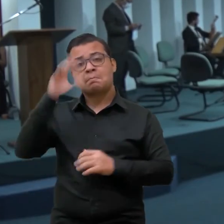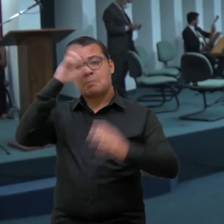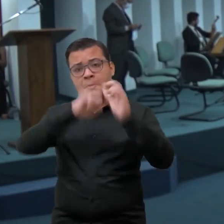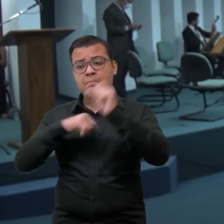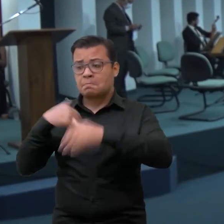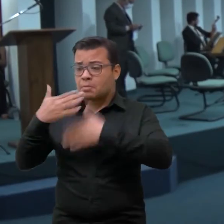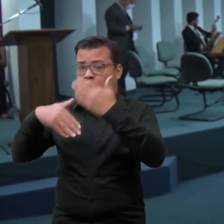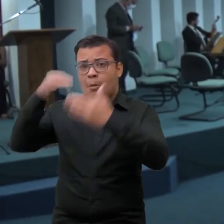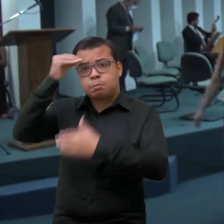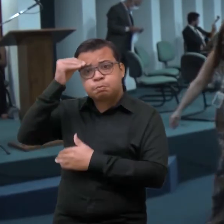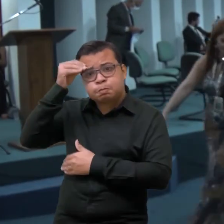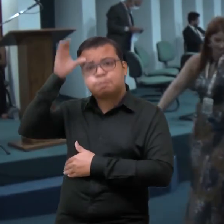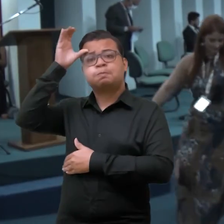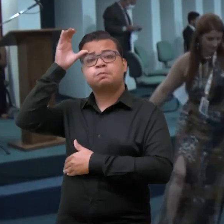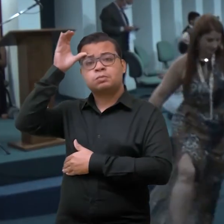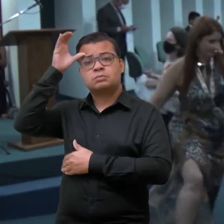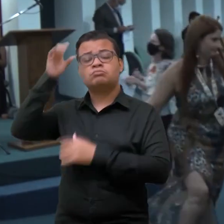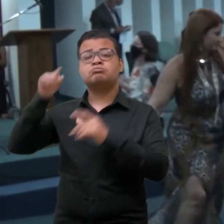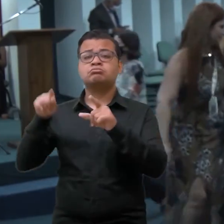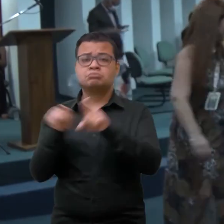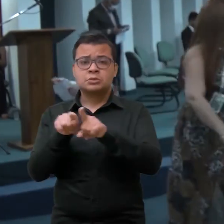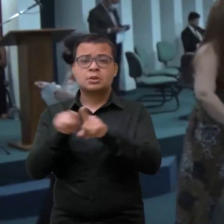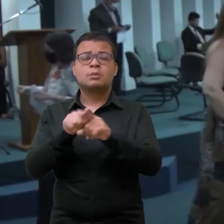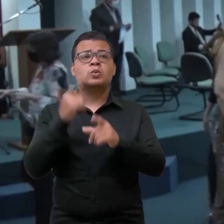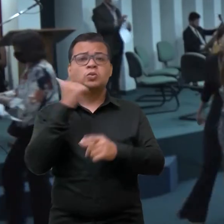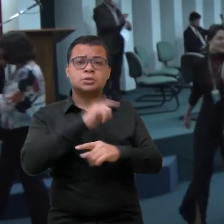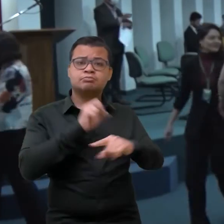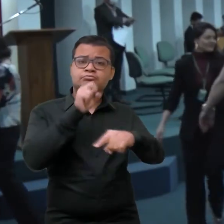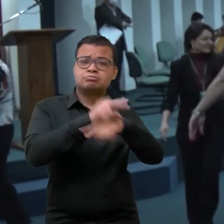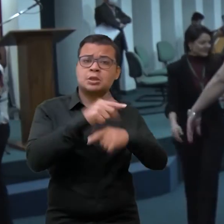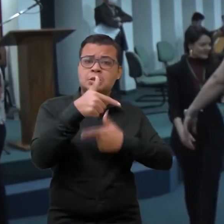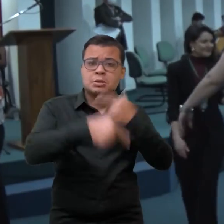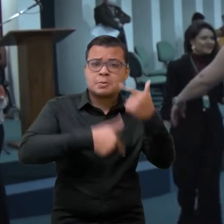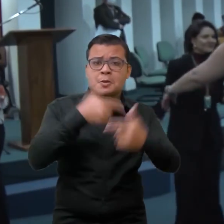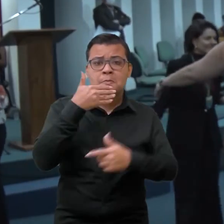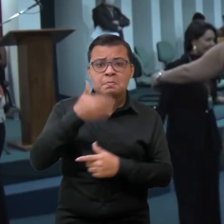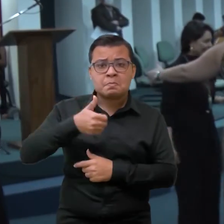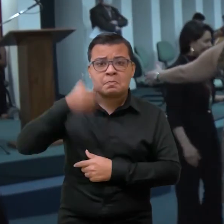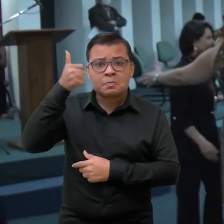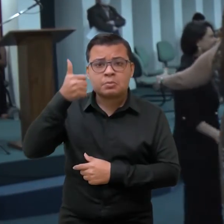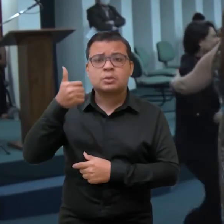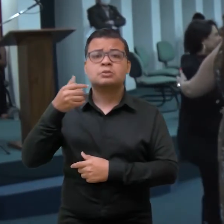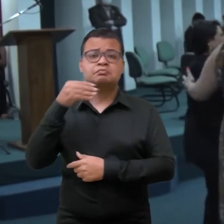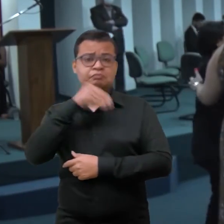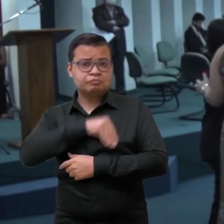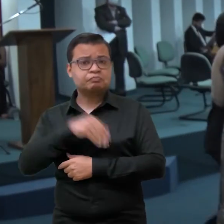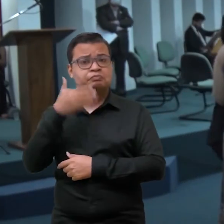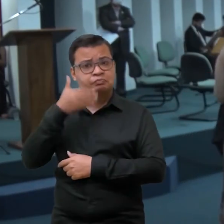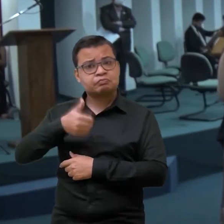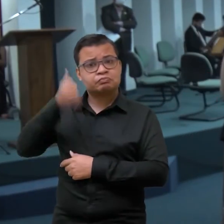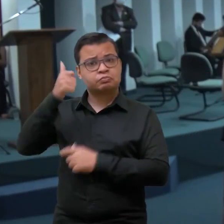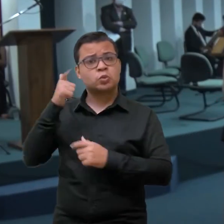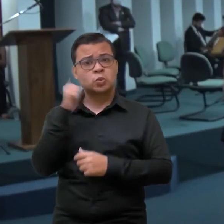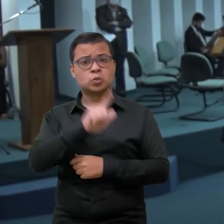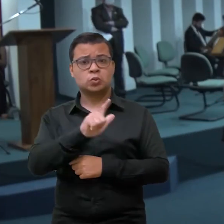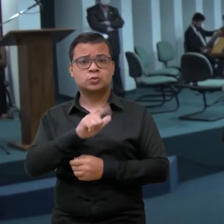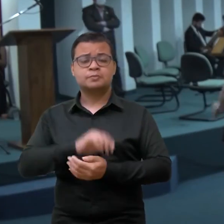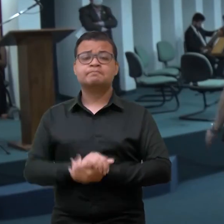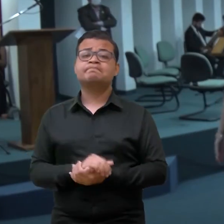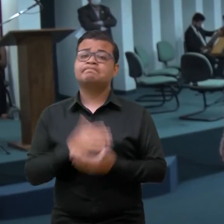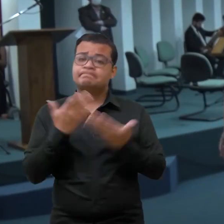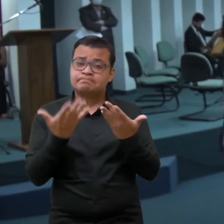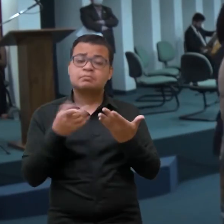vai adquirindo cada vez mais conhecimentos e cada vez ela vai se posicionando melhor no mercado, vai conseguindo empregos melhores melhores,